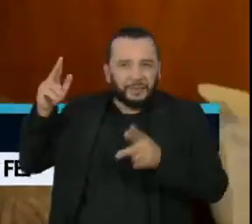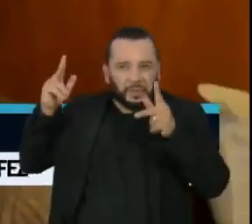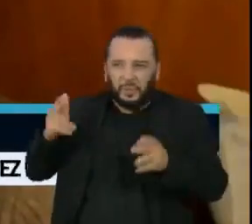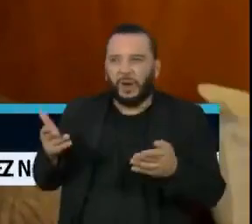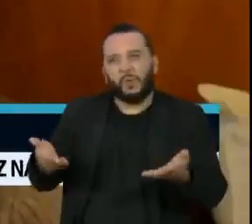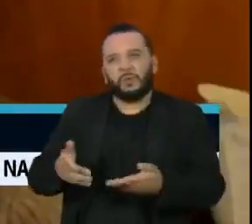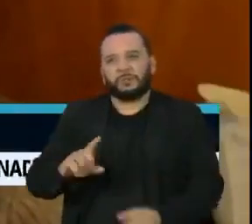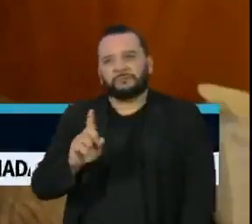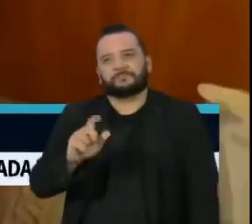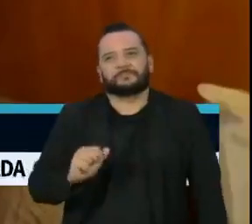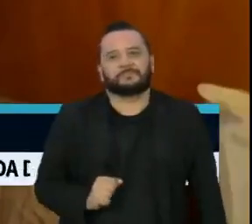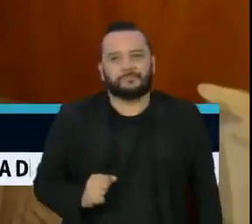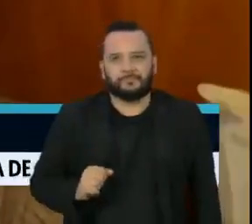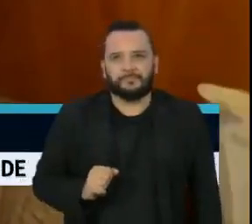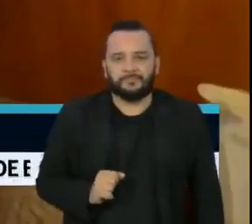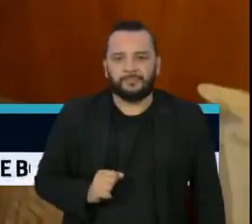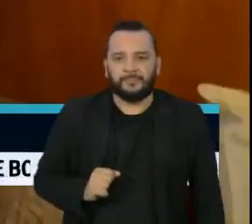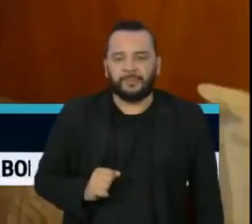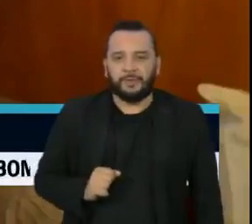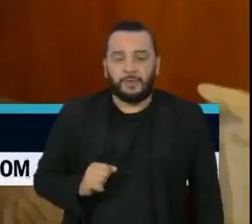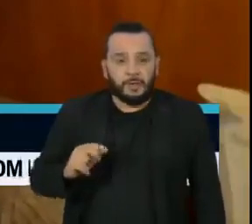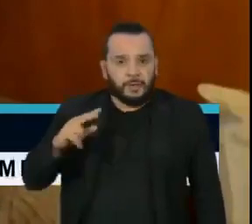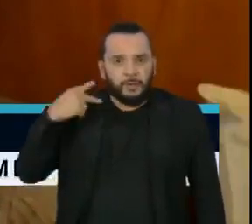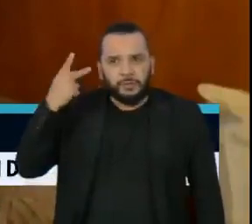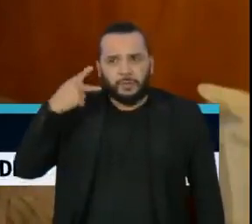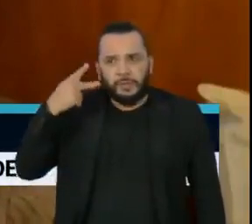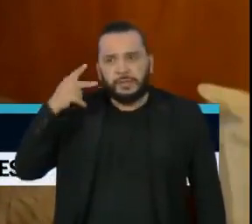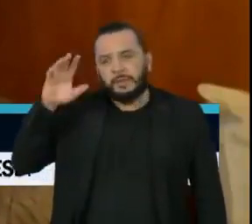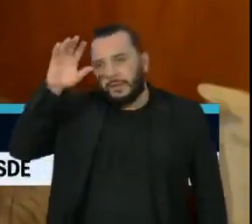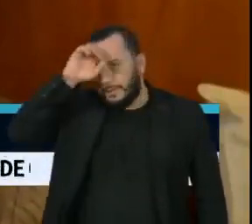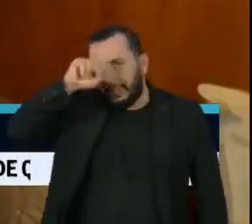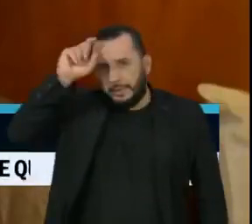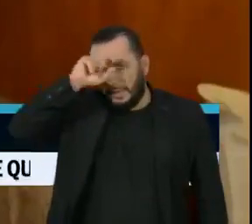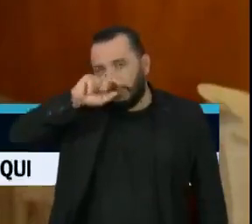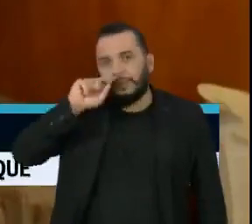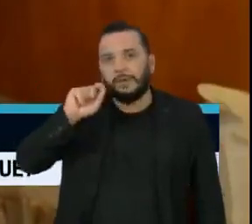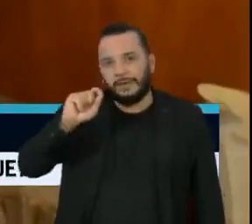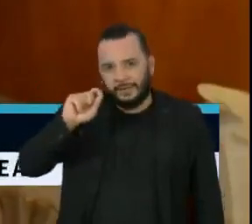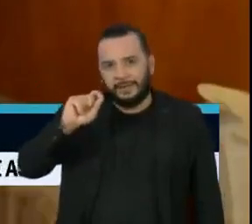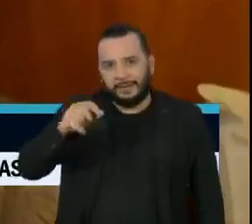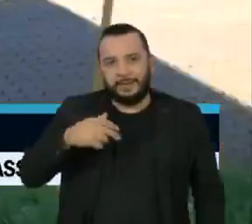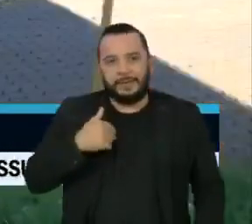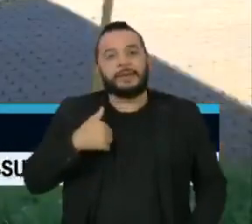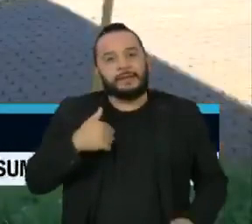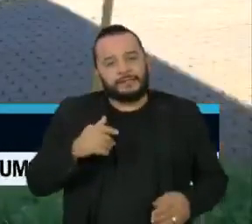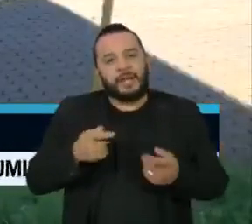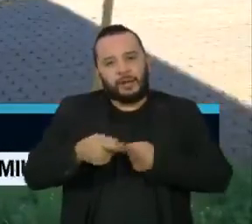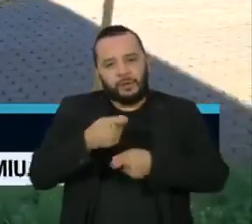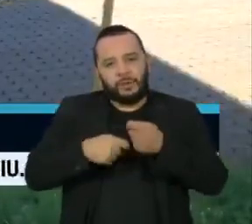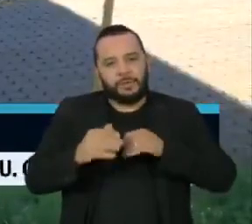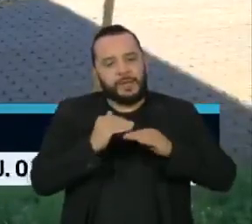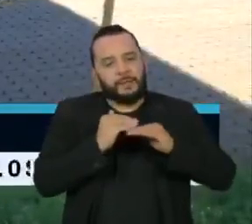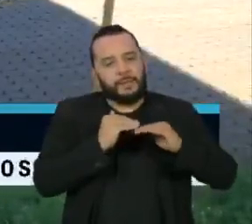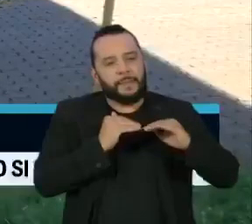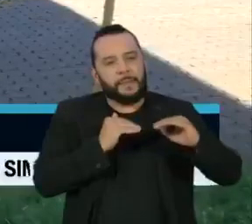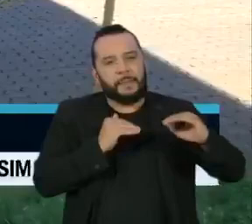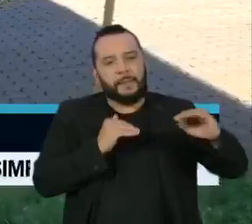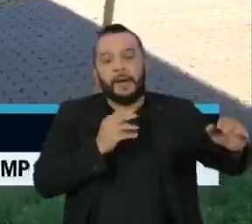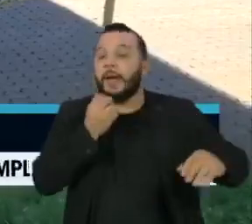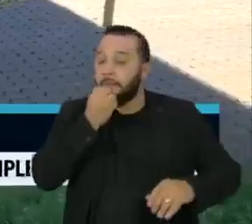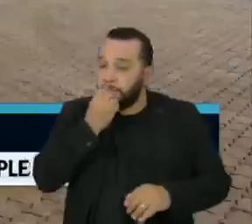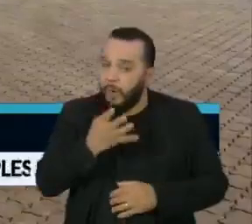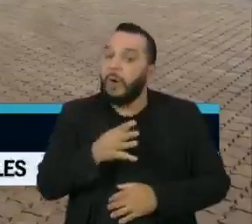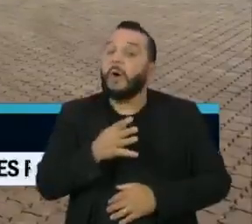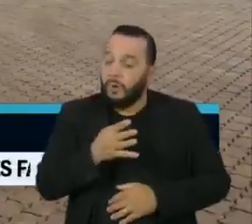hoje. Uma coisa que os políticos aprenderam, né, é que estabilização elege. Né? Ficam aí tentando fazer graça